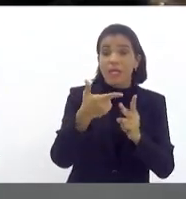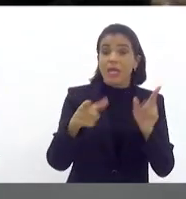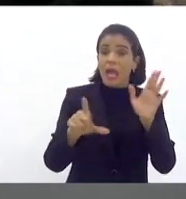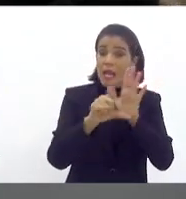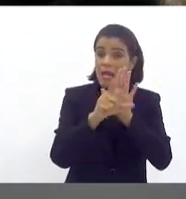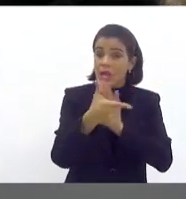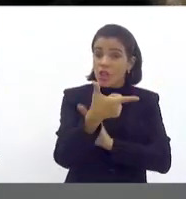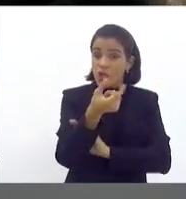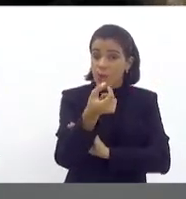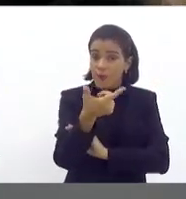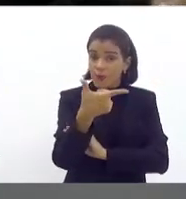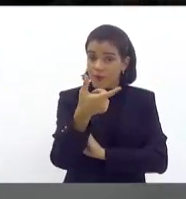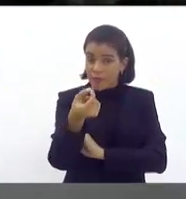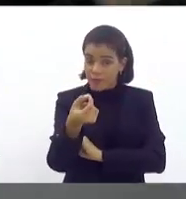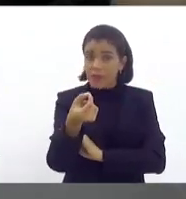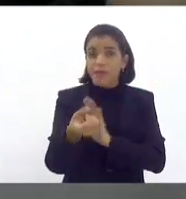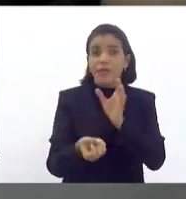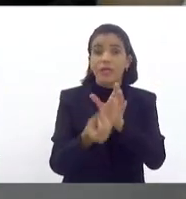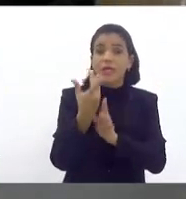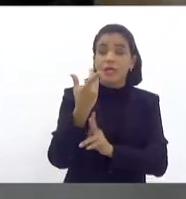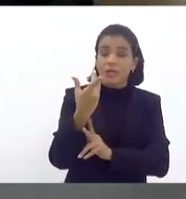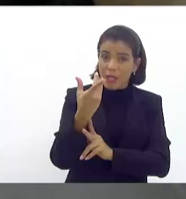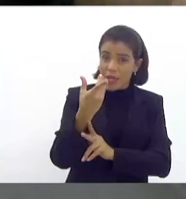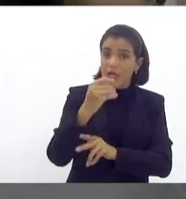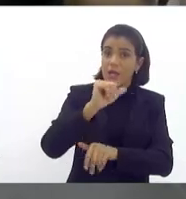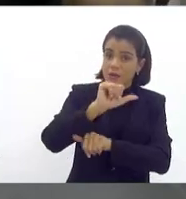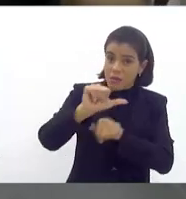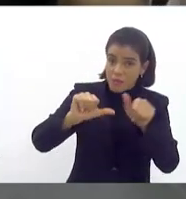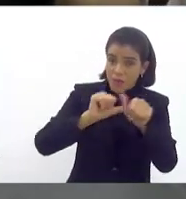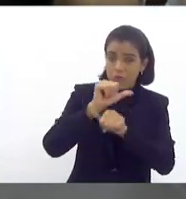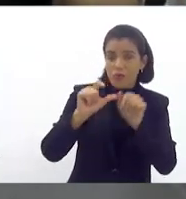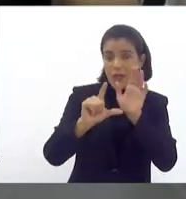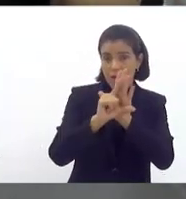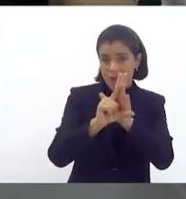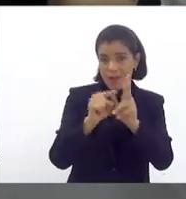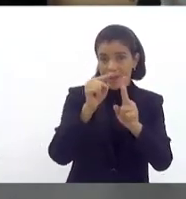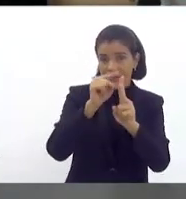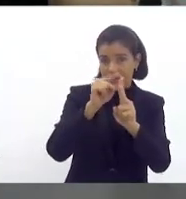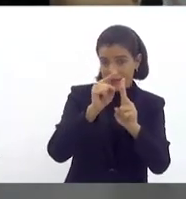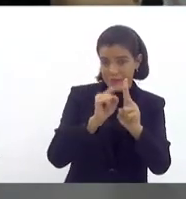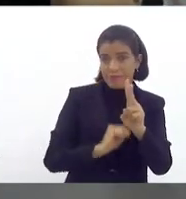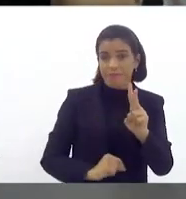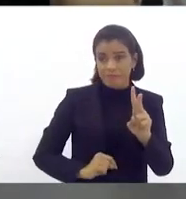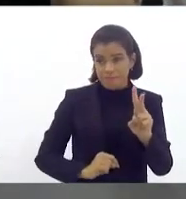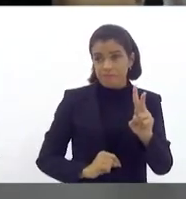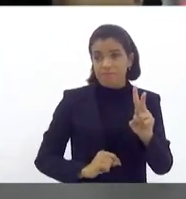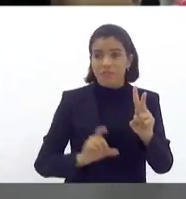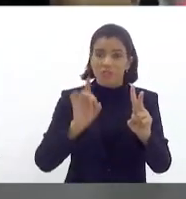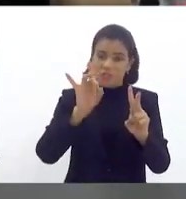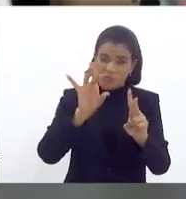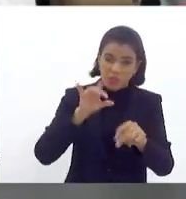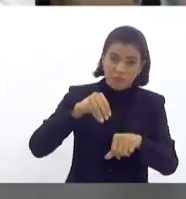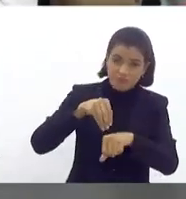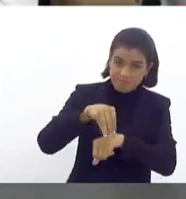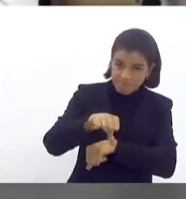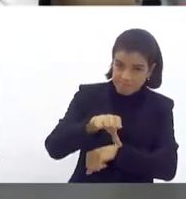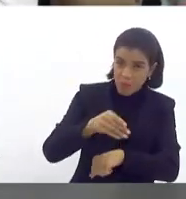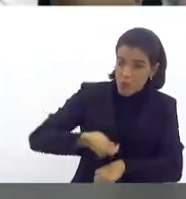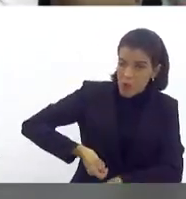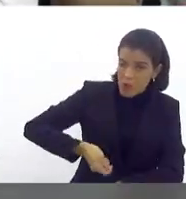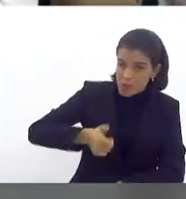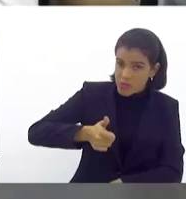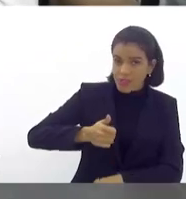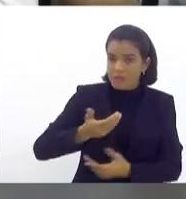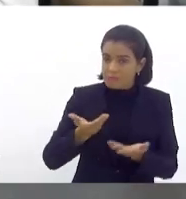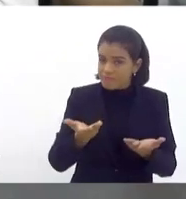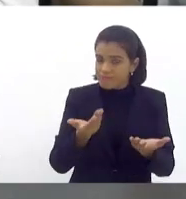2020, 10 anos depois, que atualiza a lei de 2010. Em ambas há essa previsão. Era só para uma dica, já que